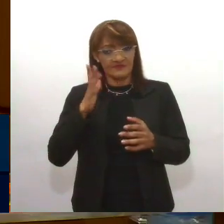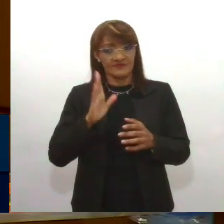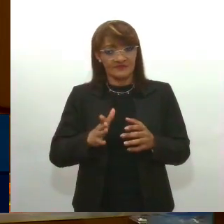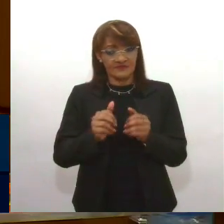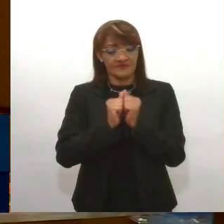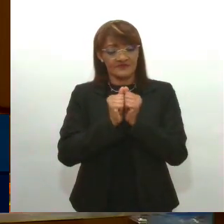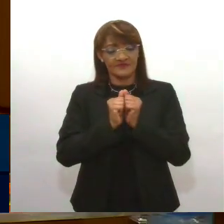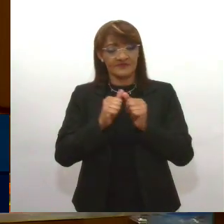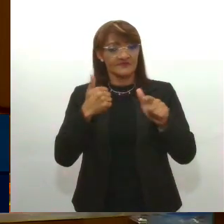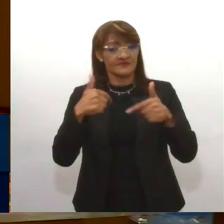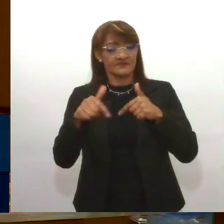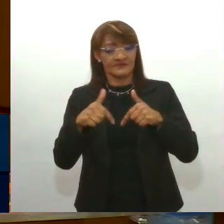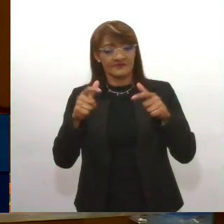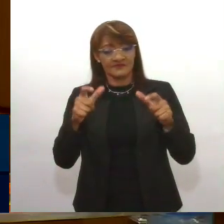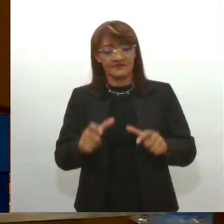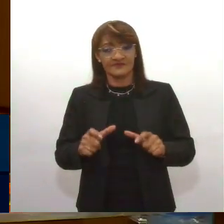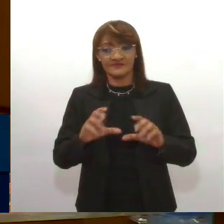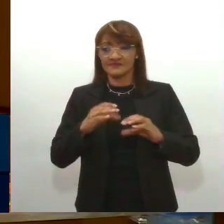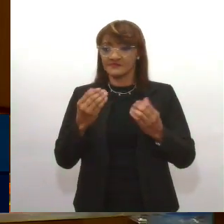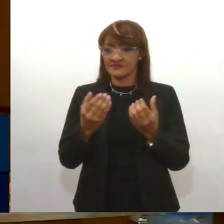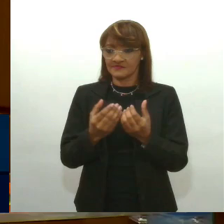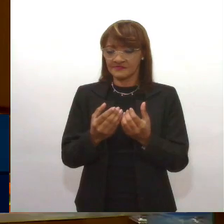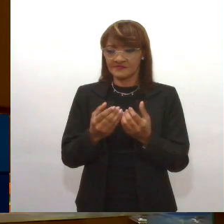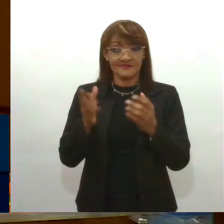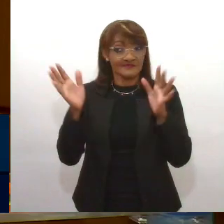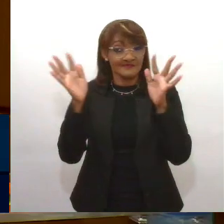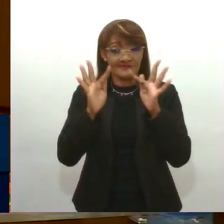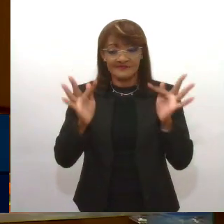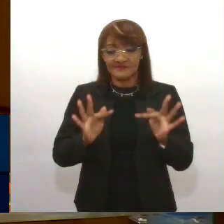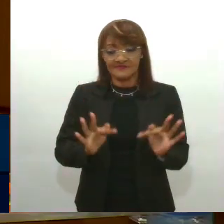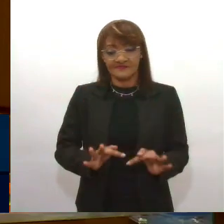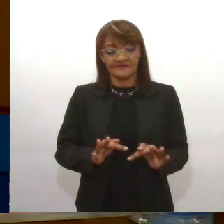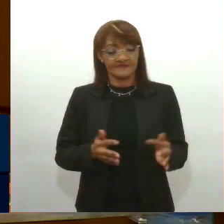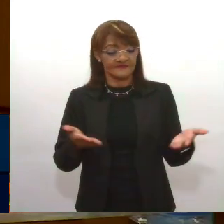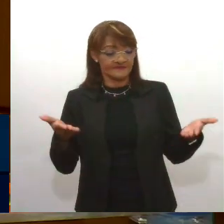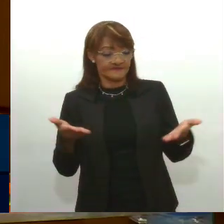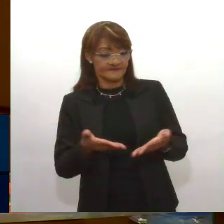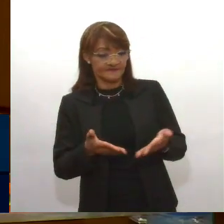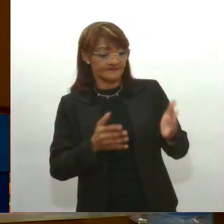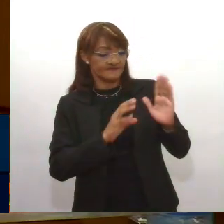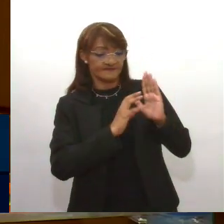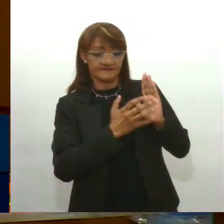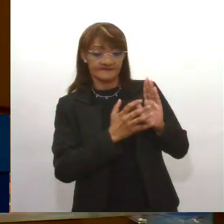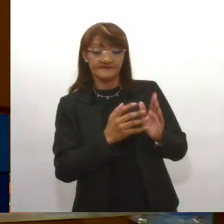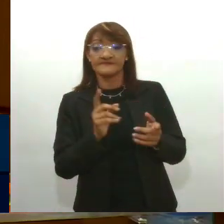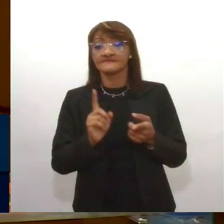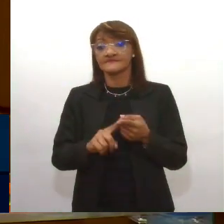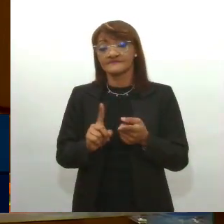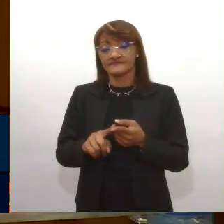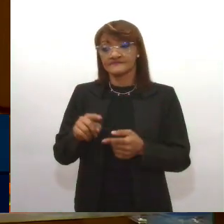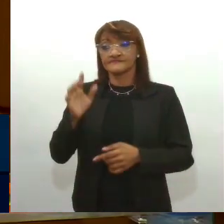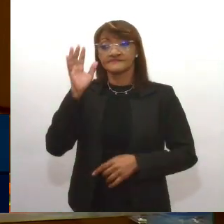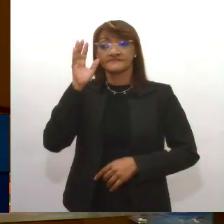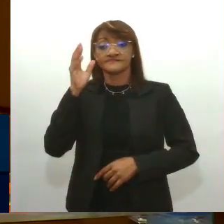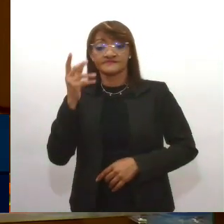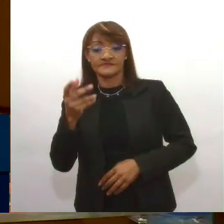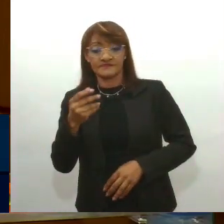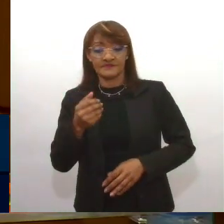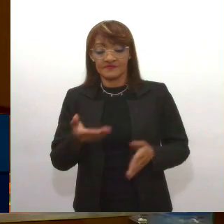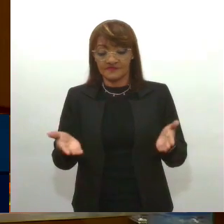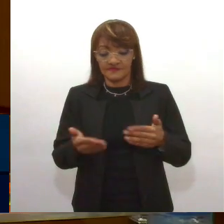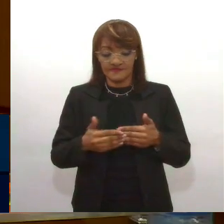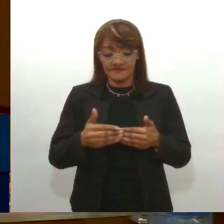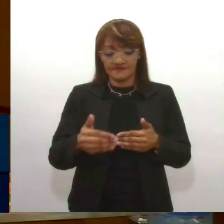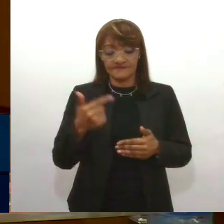né e o p Pardo vai se reunir hoje pra gente tomar decisão Em relação ao segundo turno mas eh já